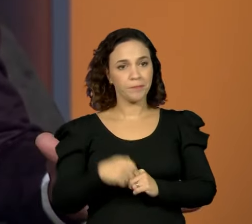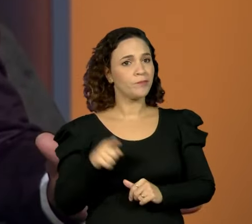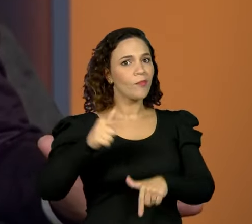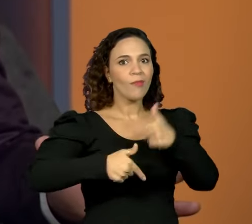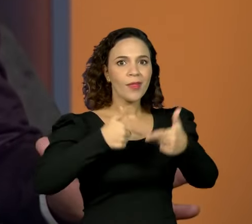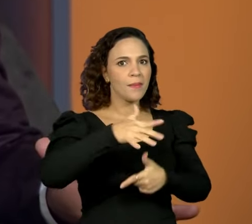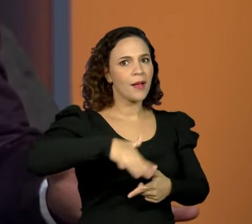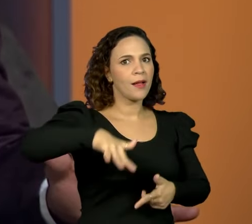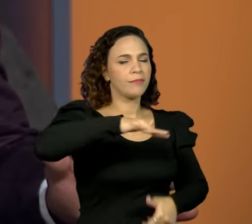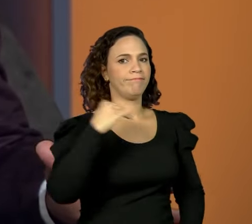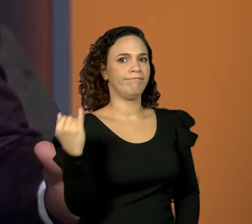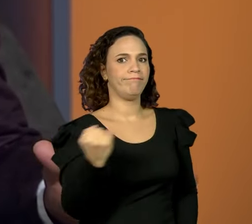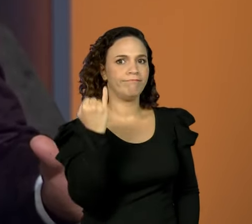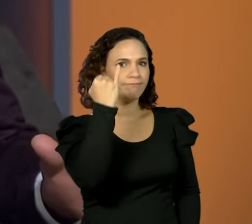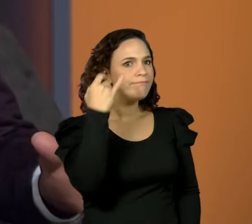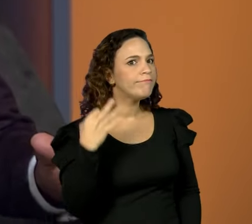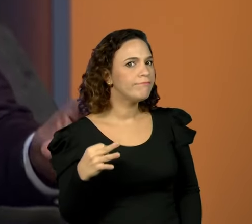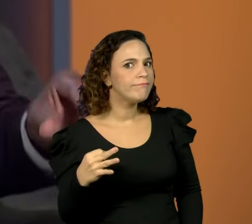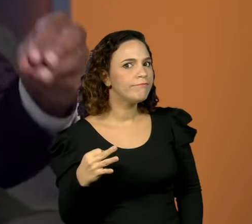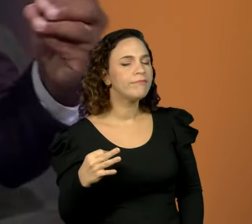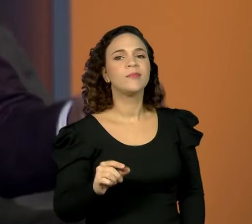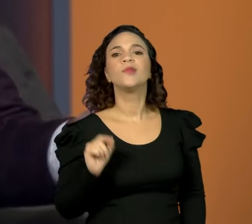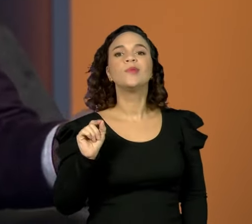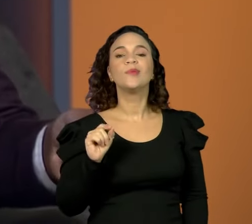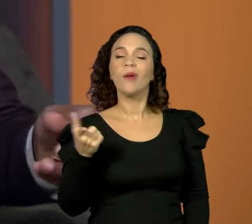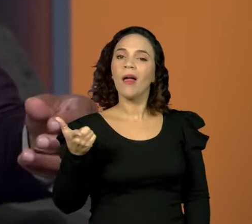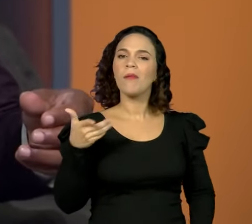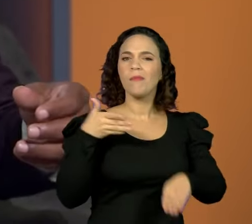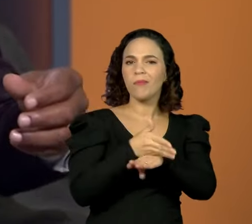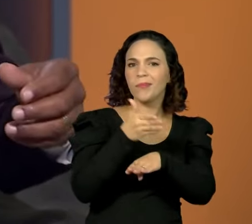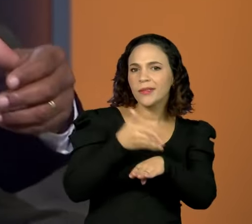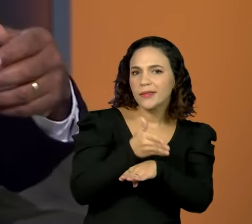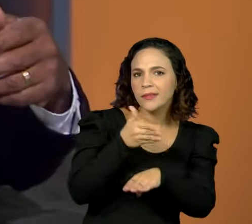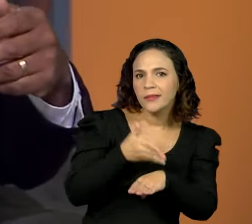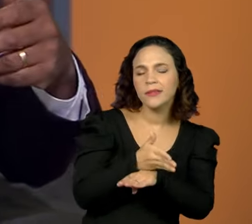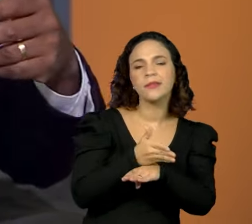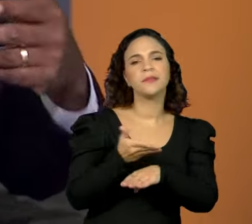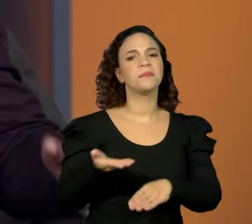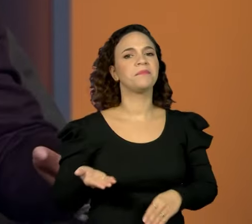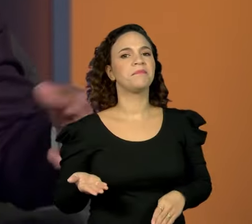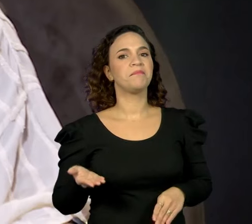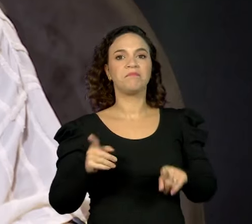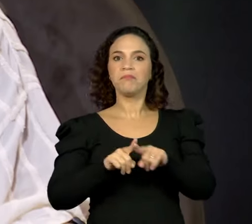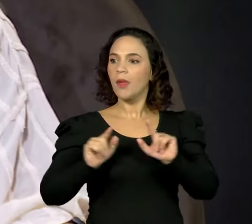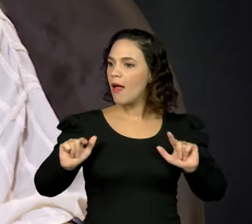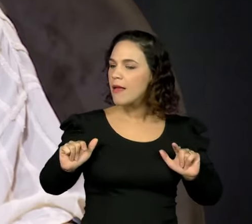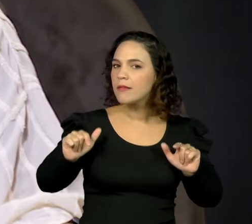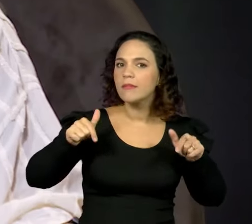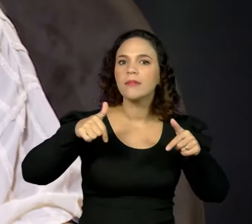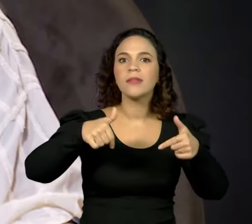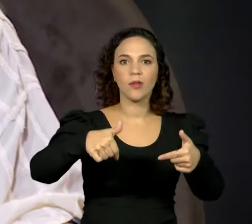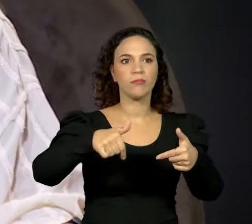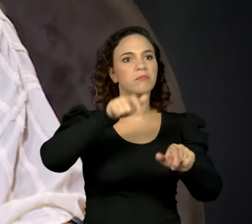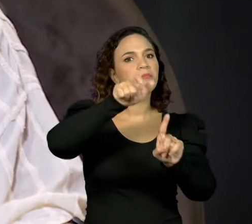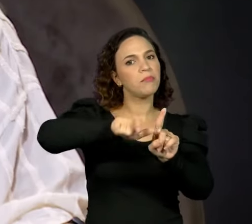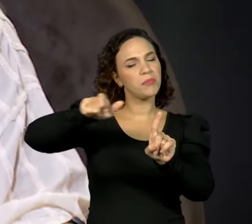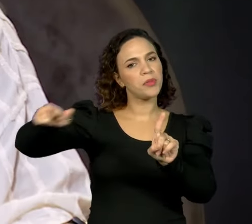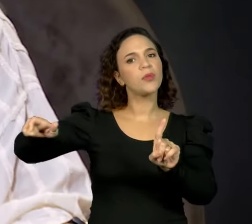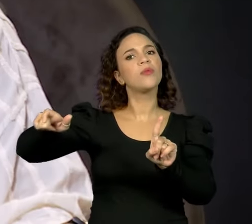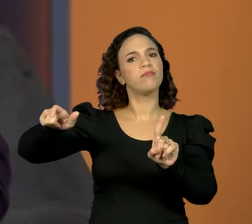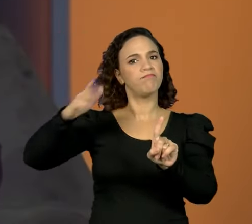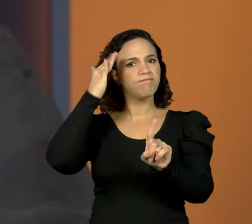dimensão importante disso, Nabor, que é essa participação, a ação dessas grandes personalidades